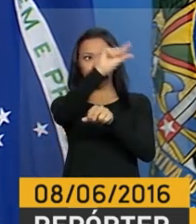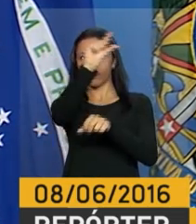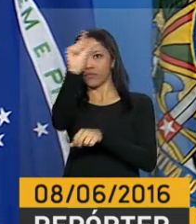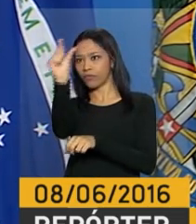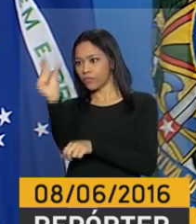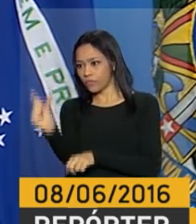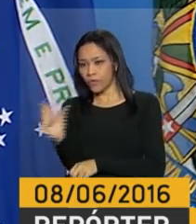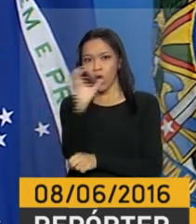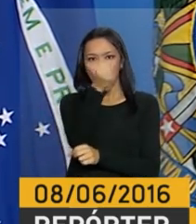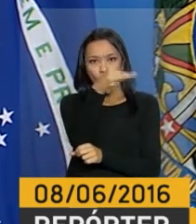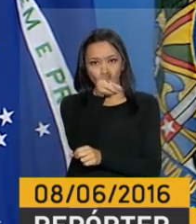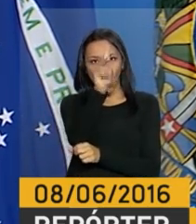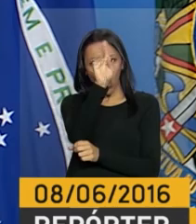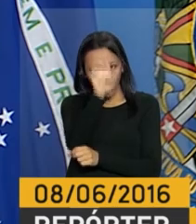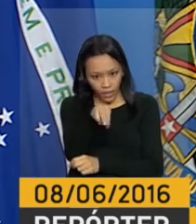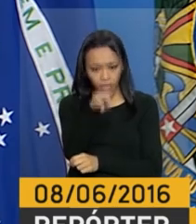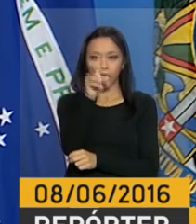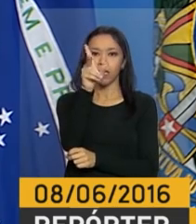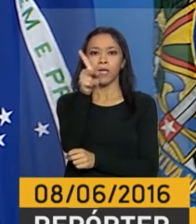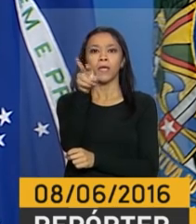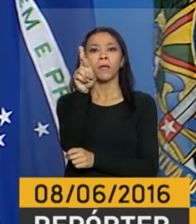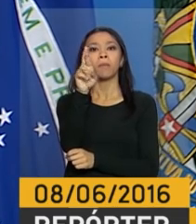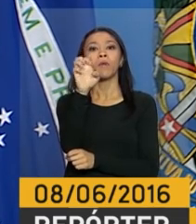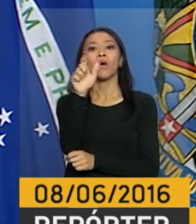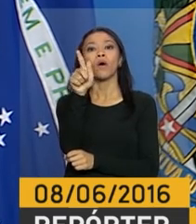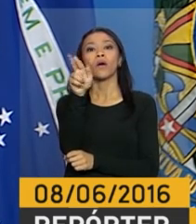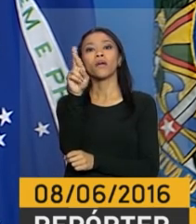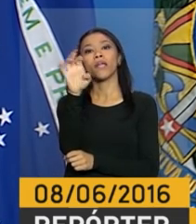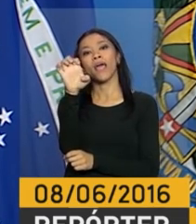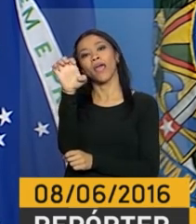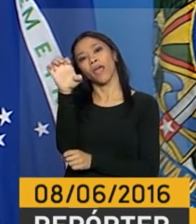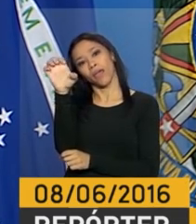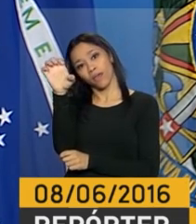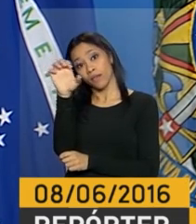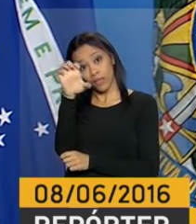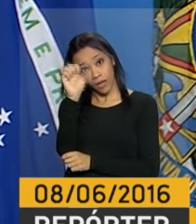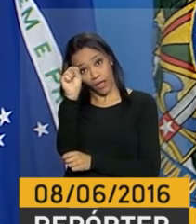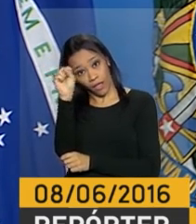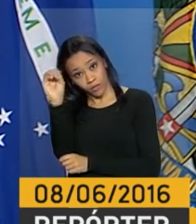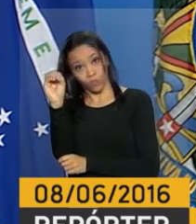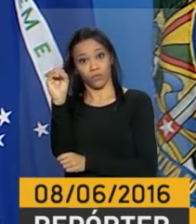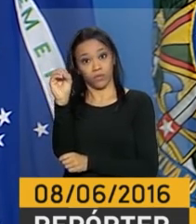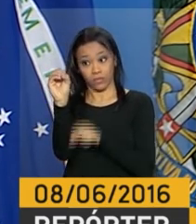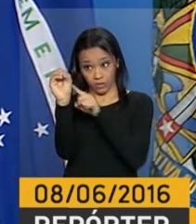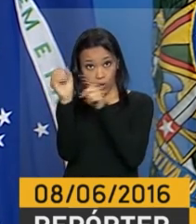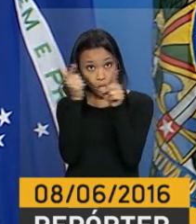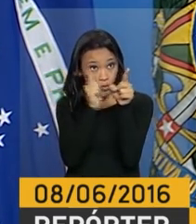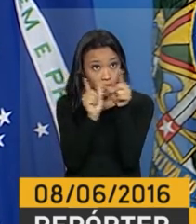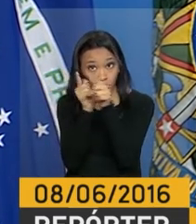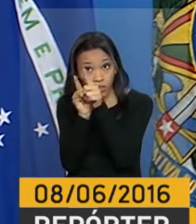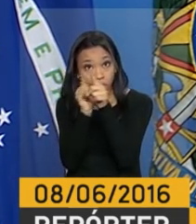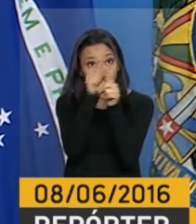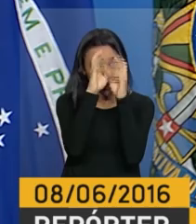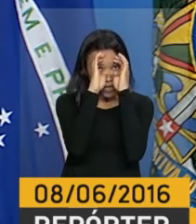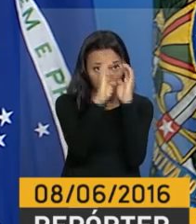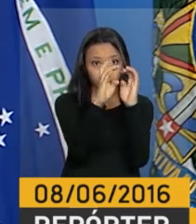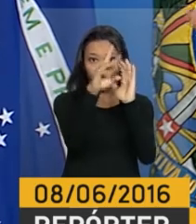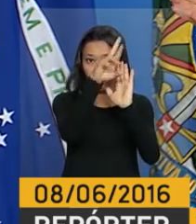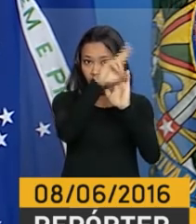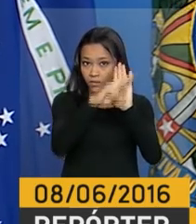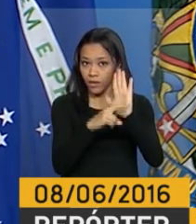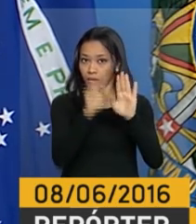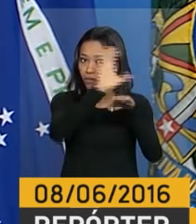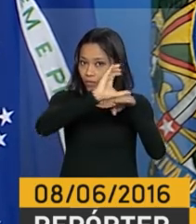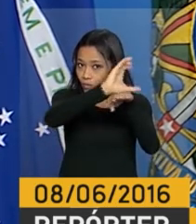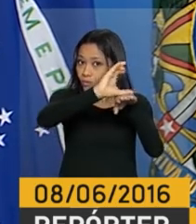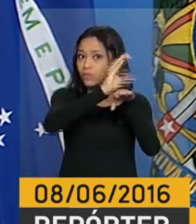tem ordem você não tem progresso para ter ordem você precisa cumprir a ordem jurídica Aliás o